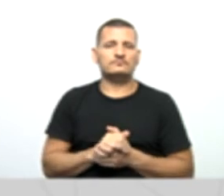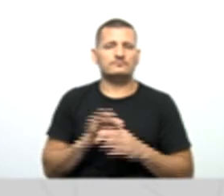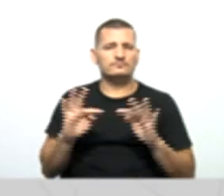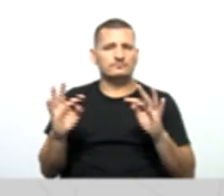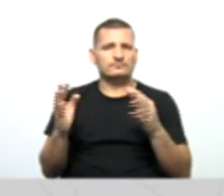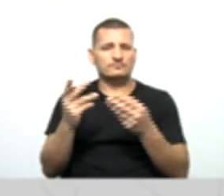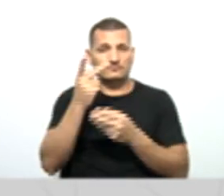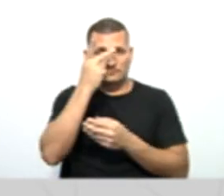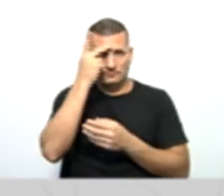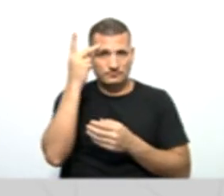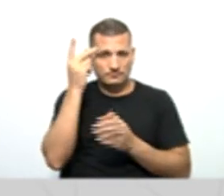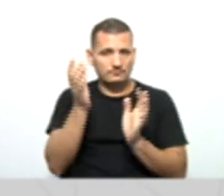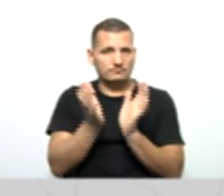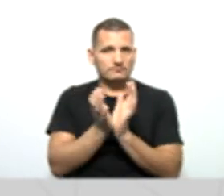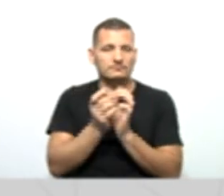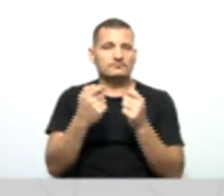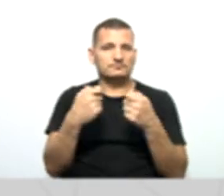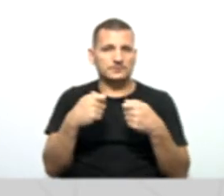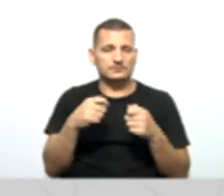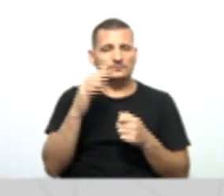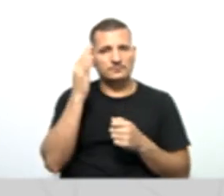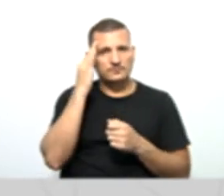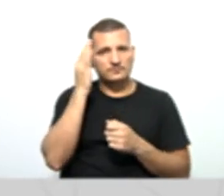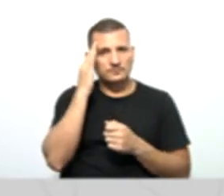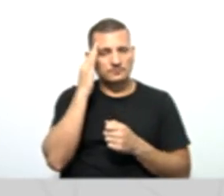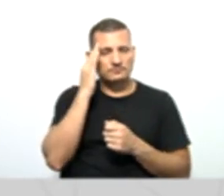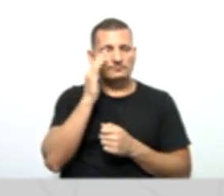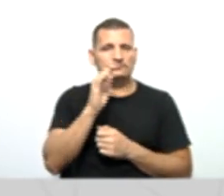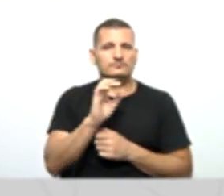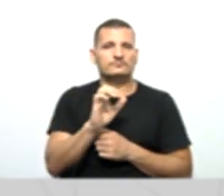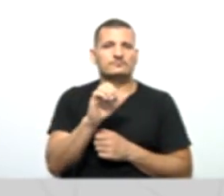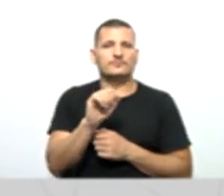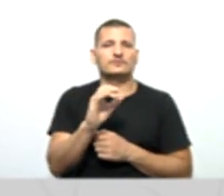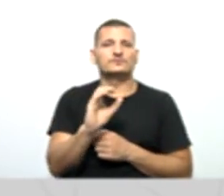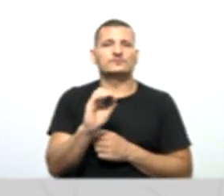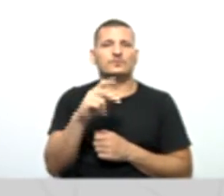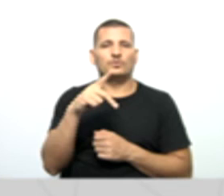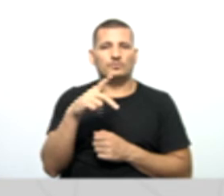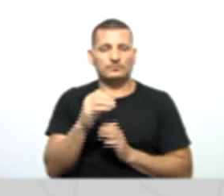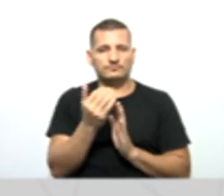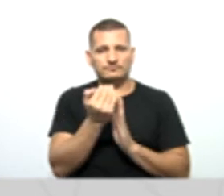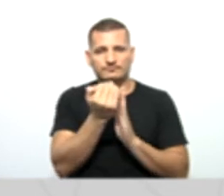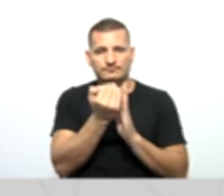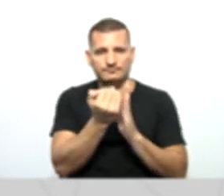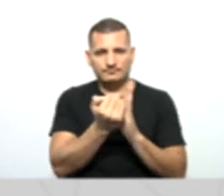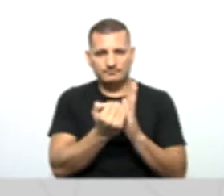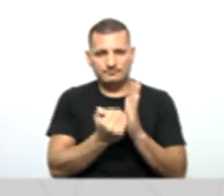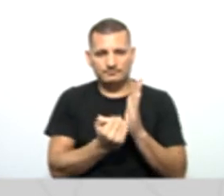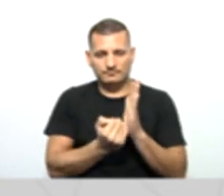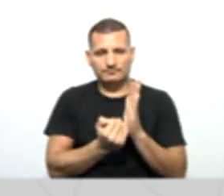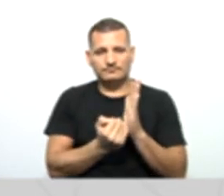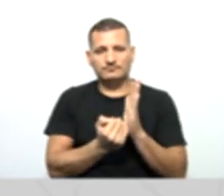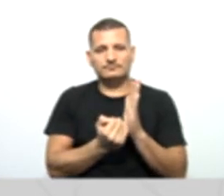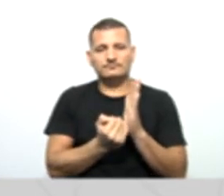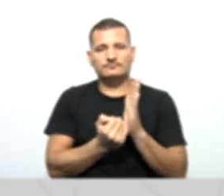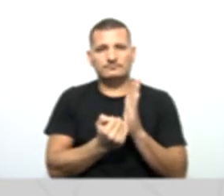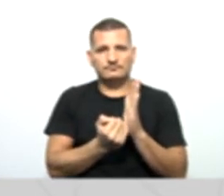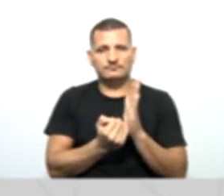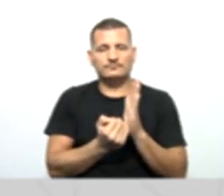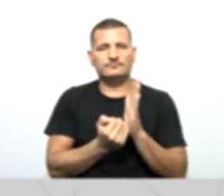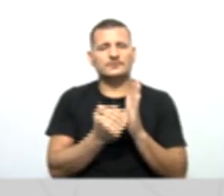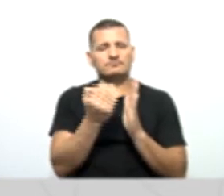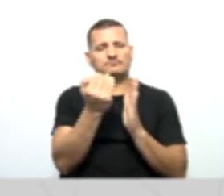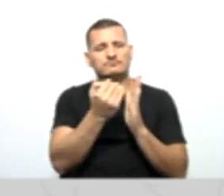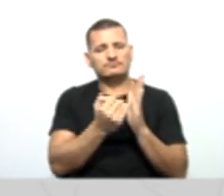entender o que é o escopo. Tem que saber que existem atividades, essas atividades demandam outras tarefas que devem ser